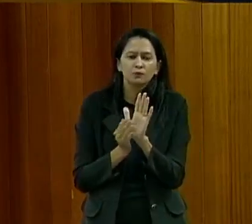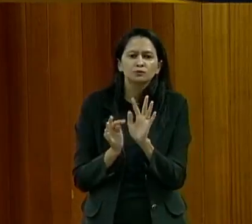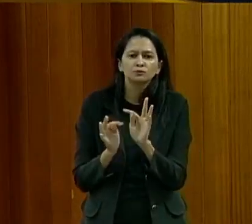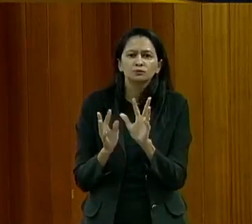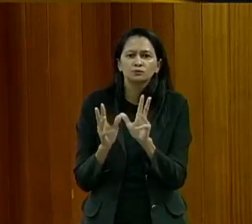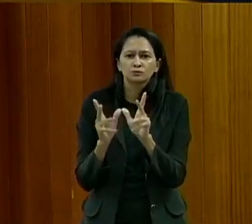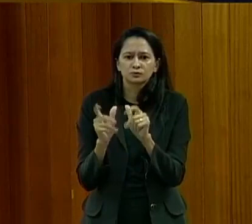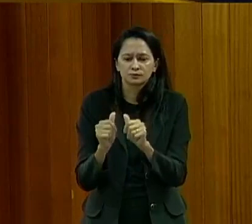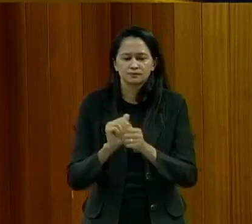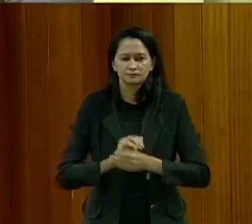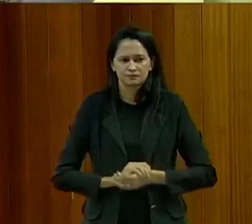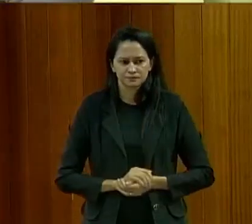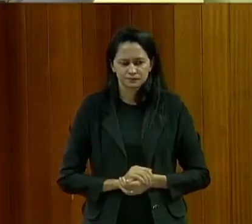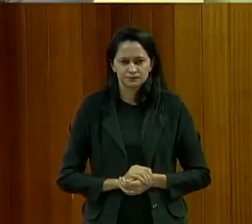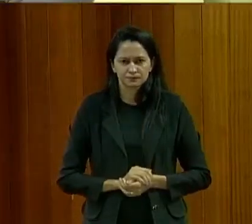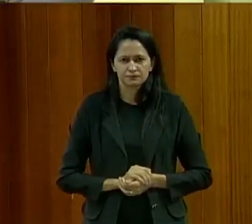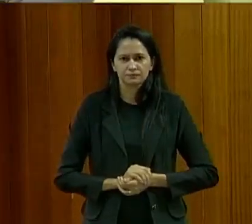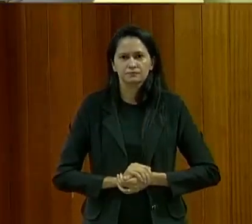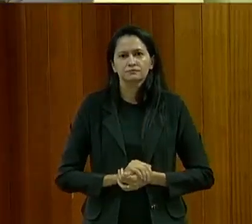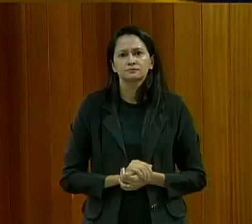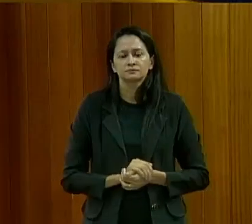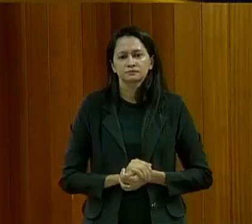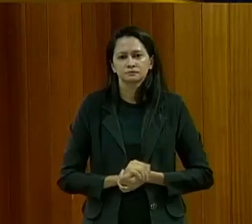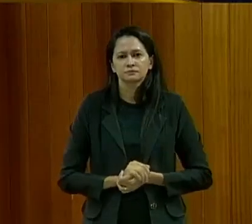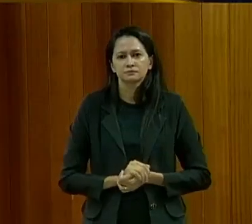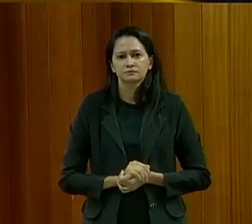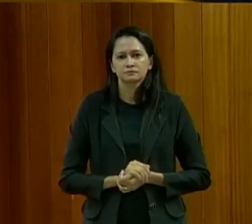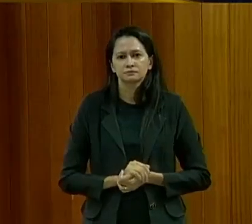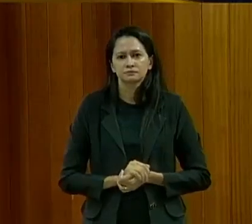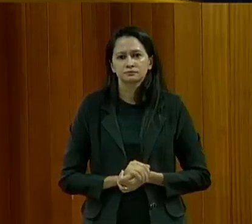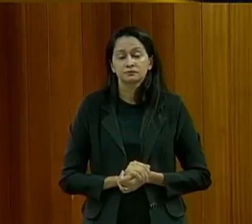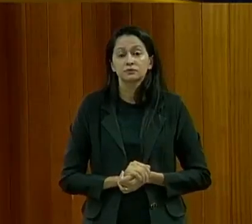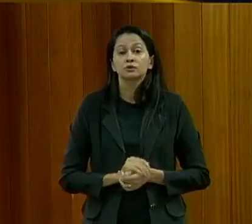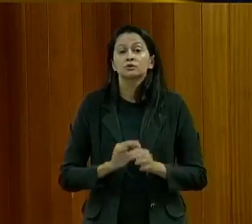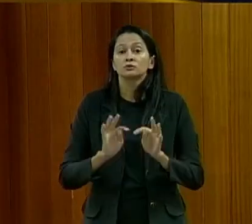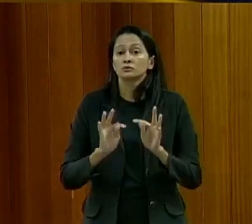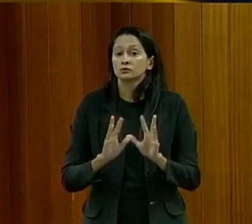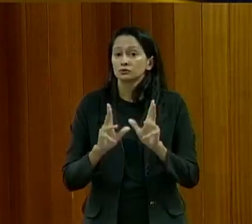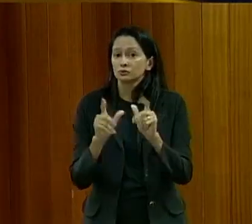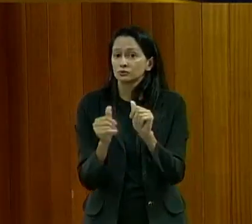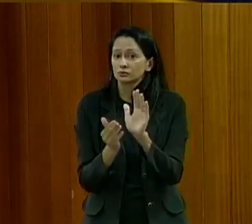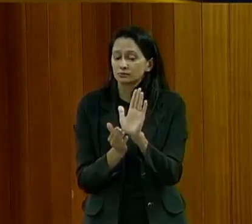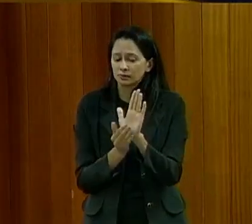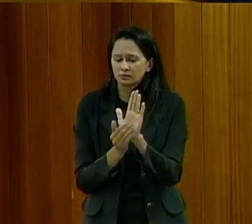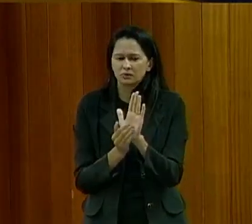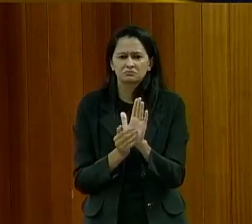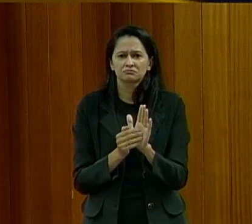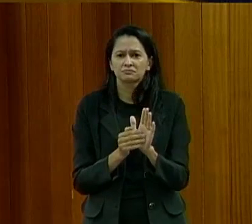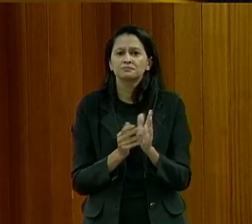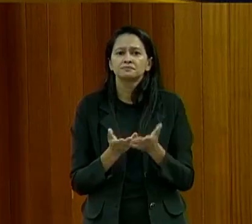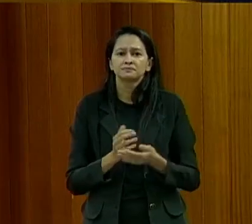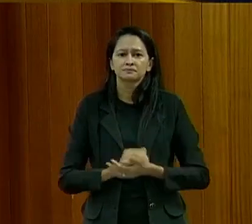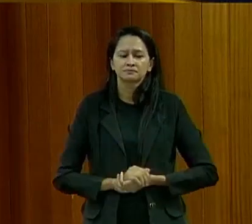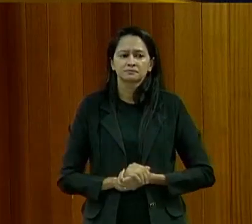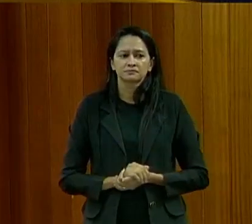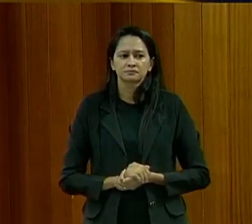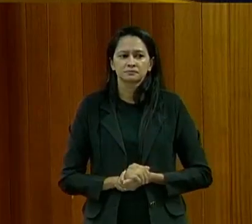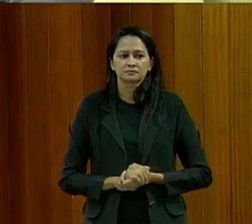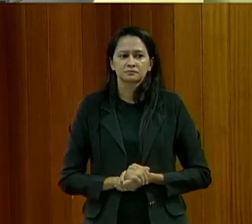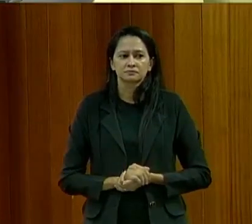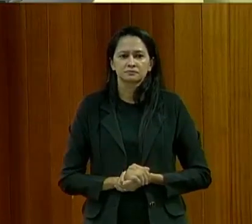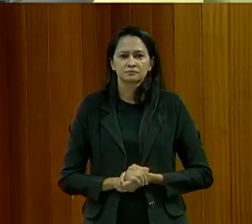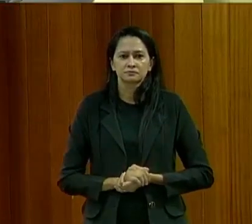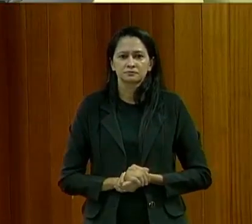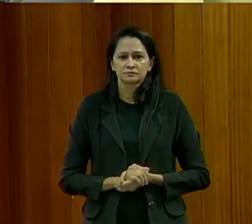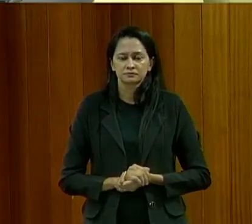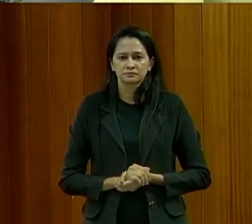tiveram... Pode concluir. Concluir, vereador. Pode concluir. Tempo que precisar, pode deixar o vereador falar. Tempo